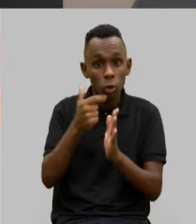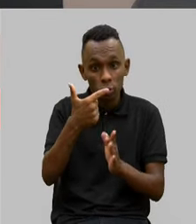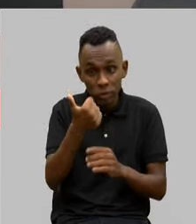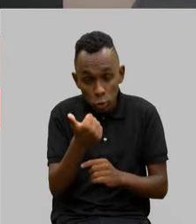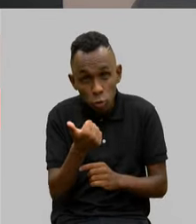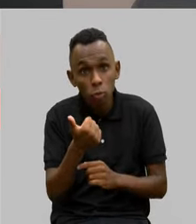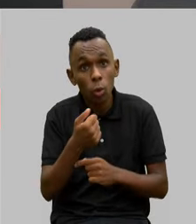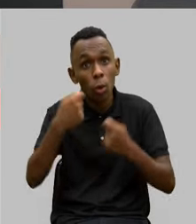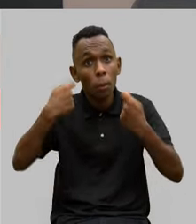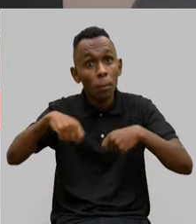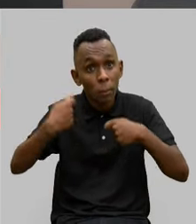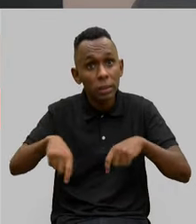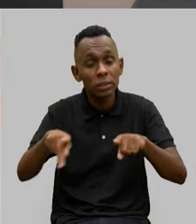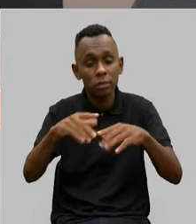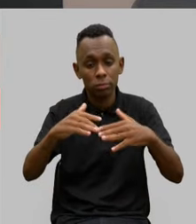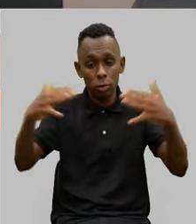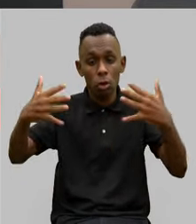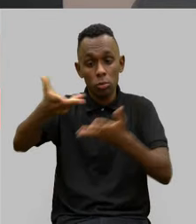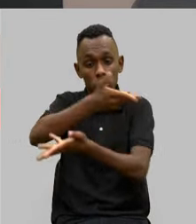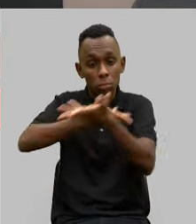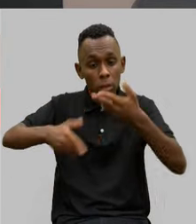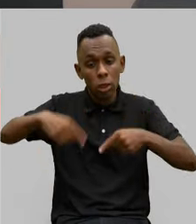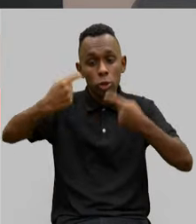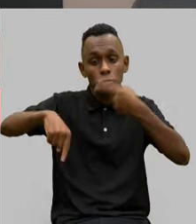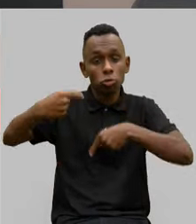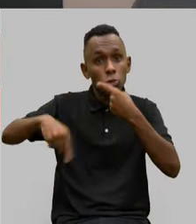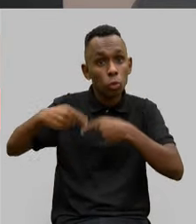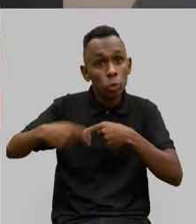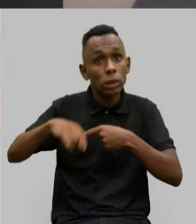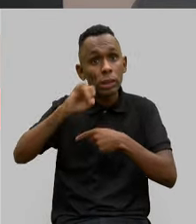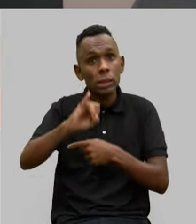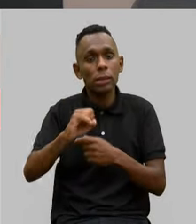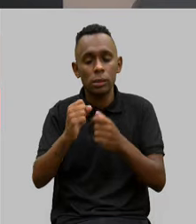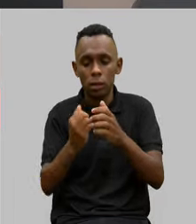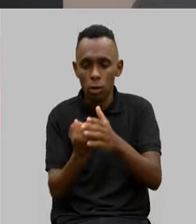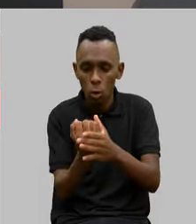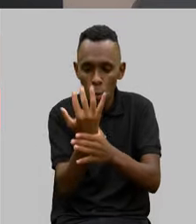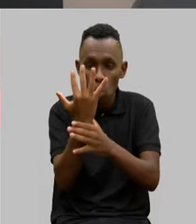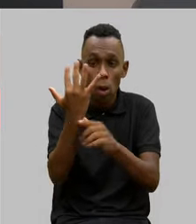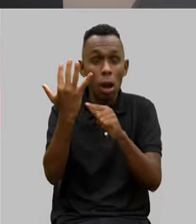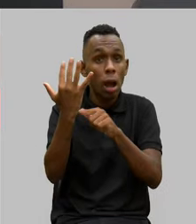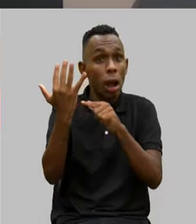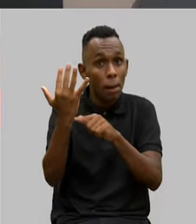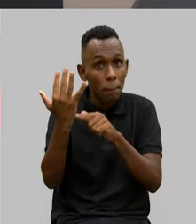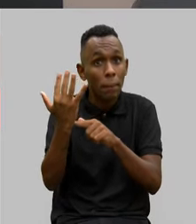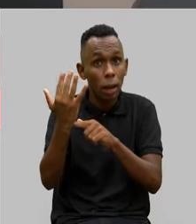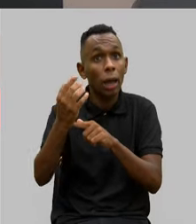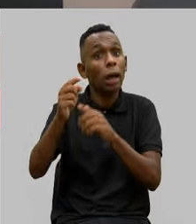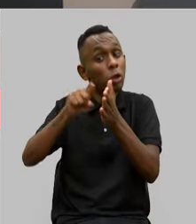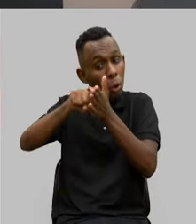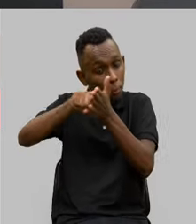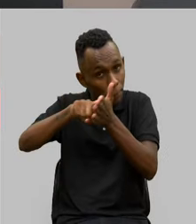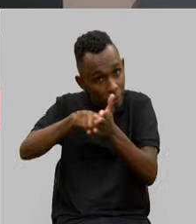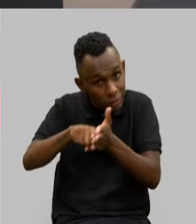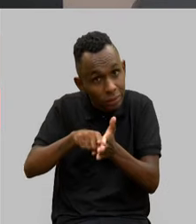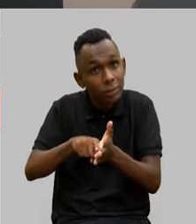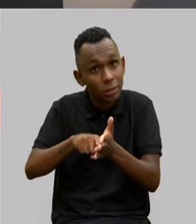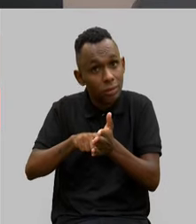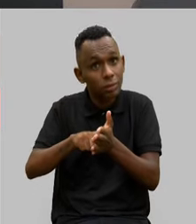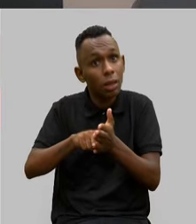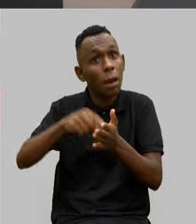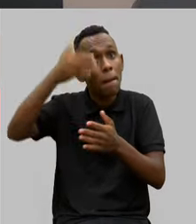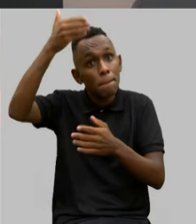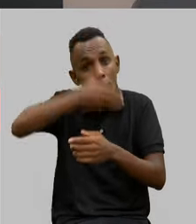temos que fazer uma audiência pública para discutir se uma planta que cientificamente é